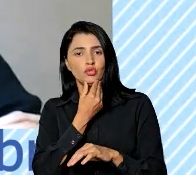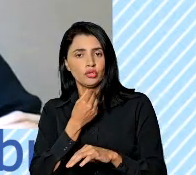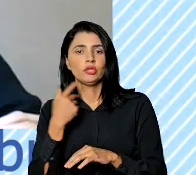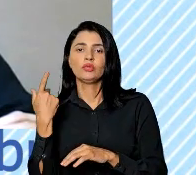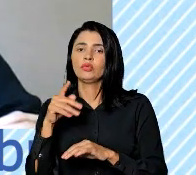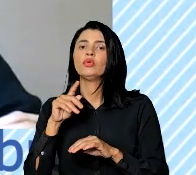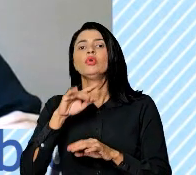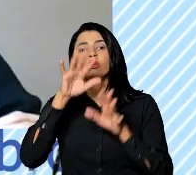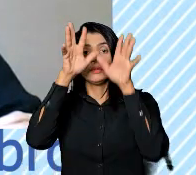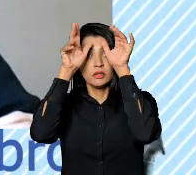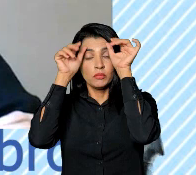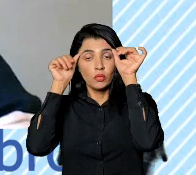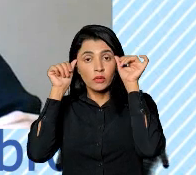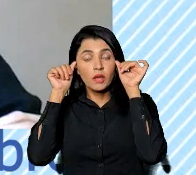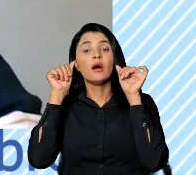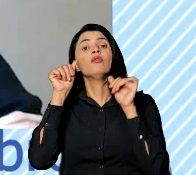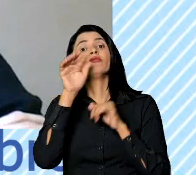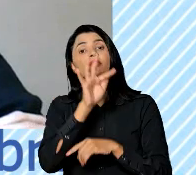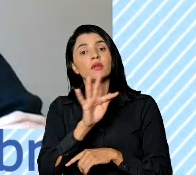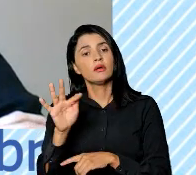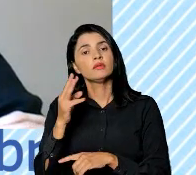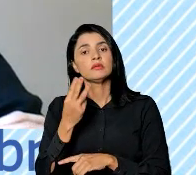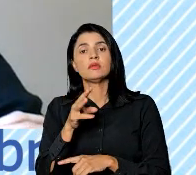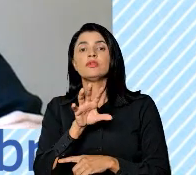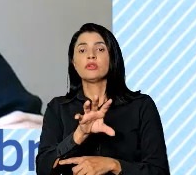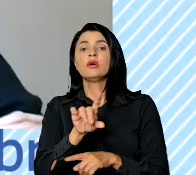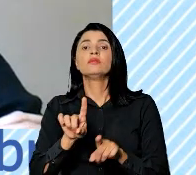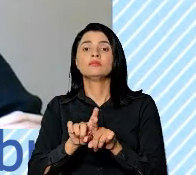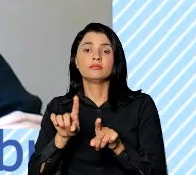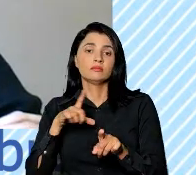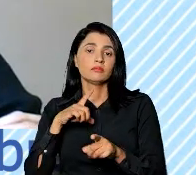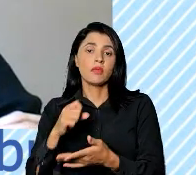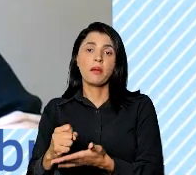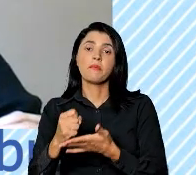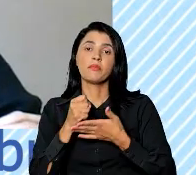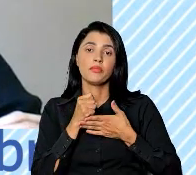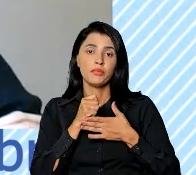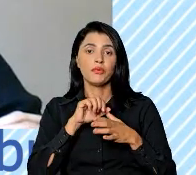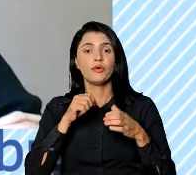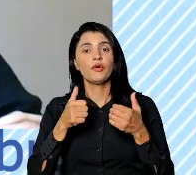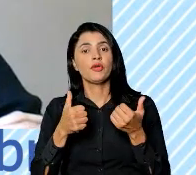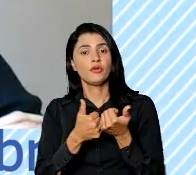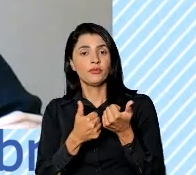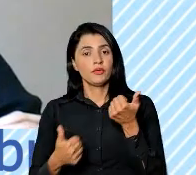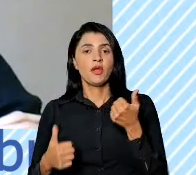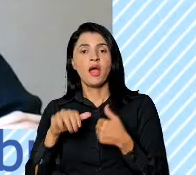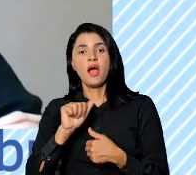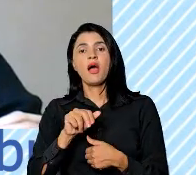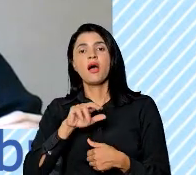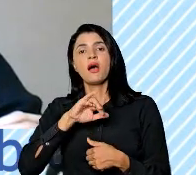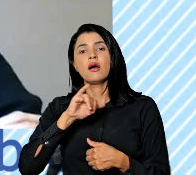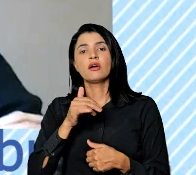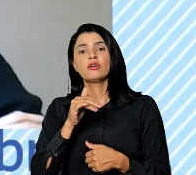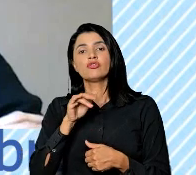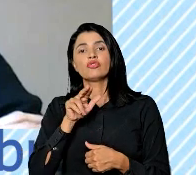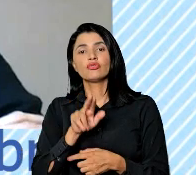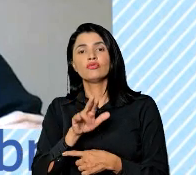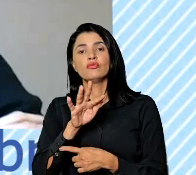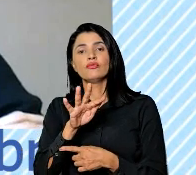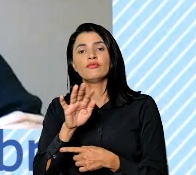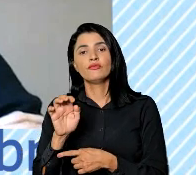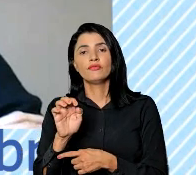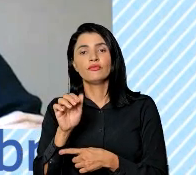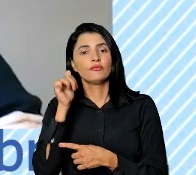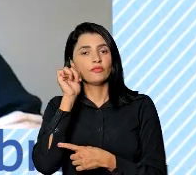Regional Federal da Terceira Região e conta com o apoio da Comissão AJUF Mulheres. Eu sou Terezinha